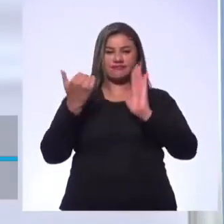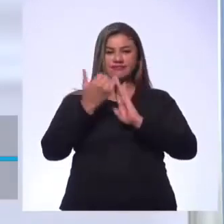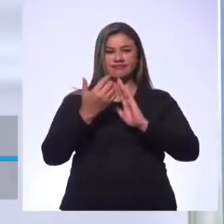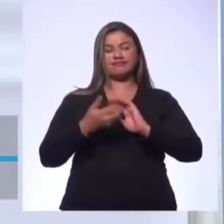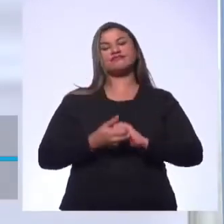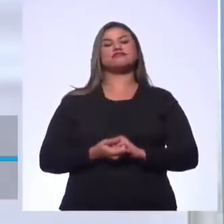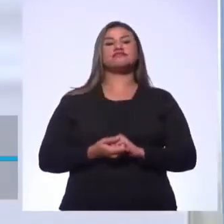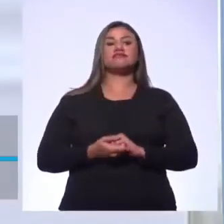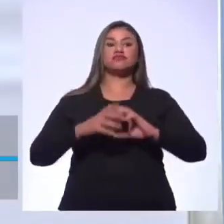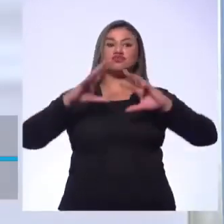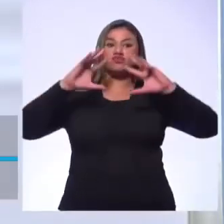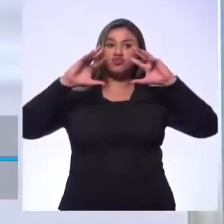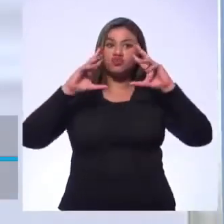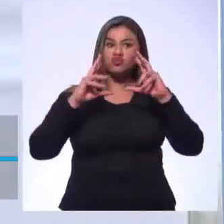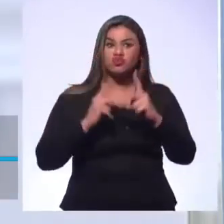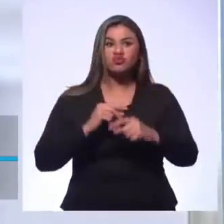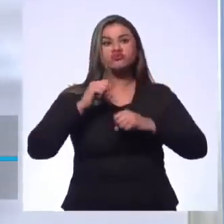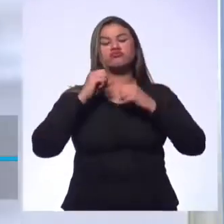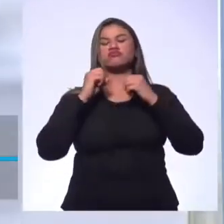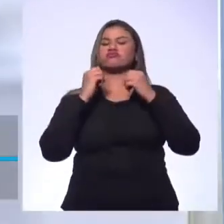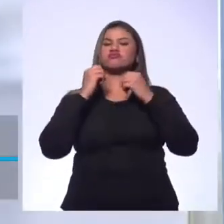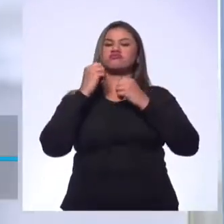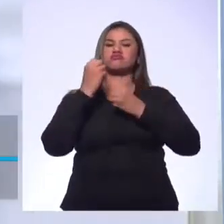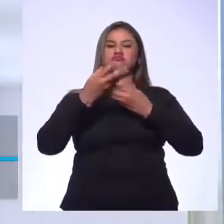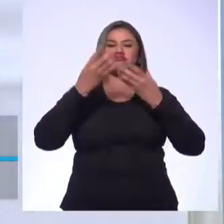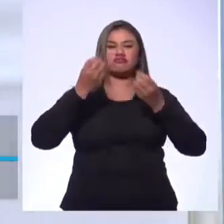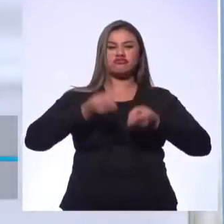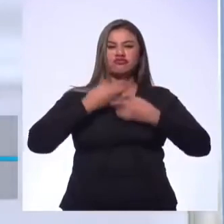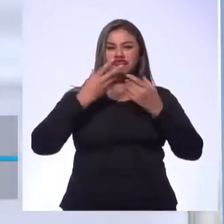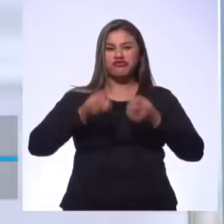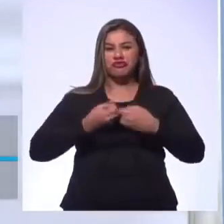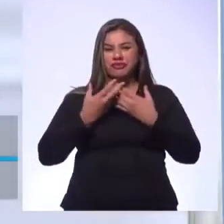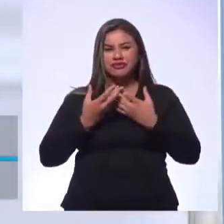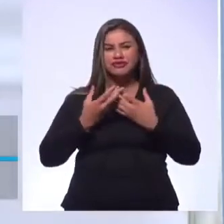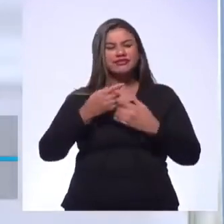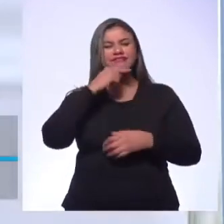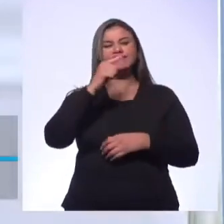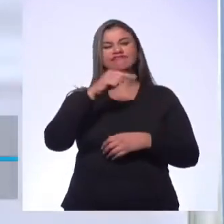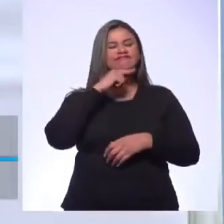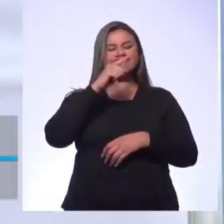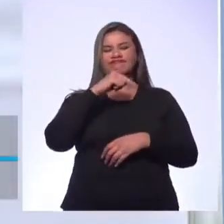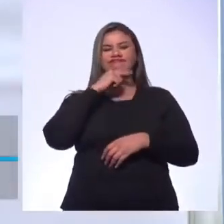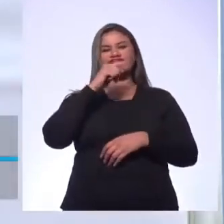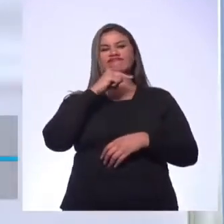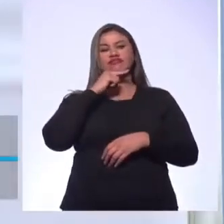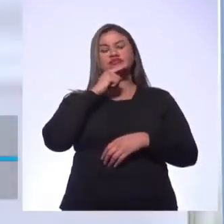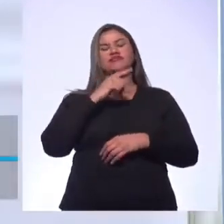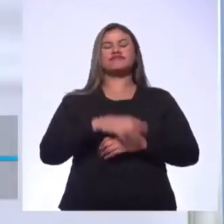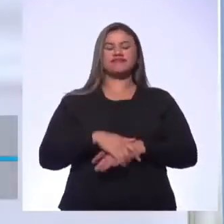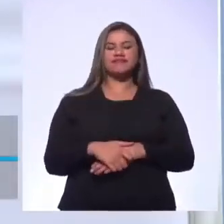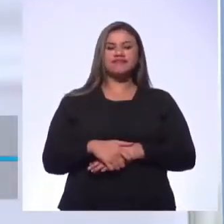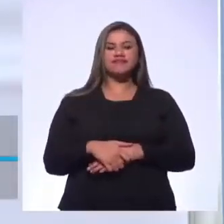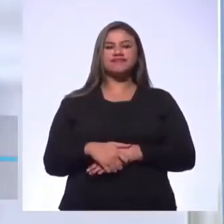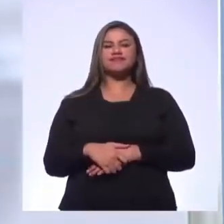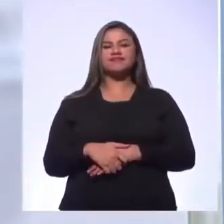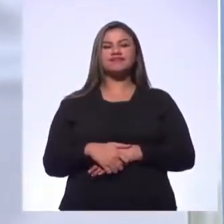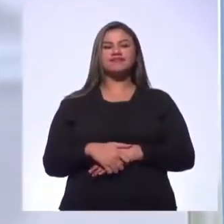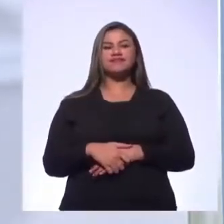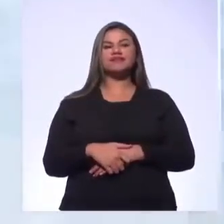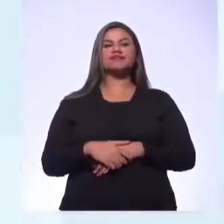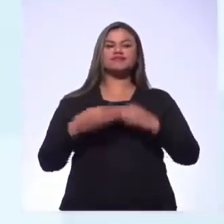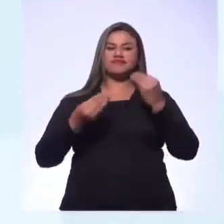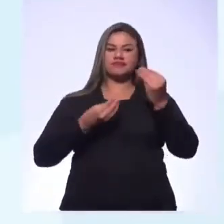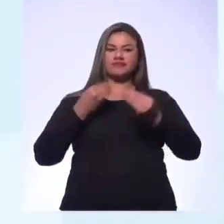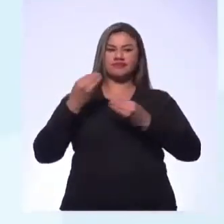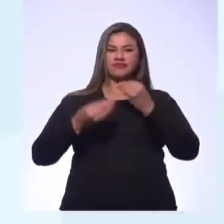é lógico que eu não vou passar todas as informações aqui, até porque não cabe numa aula de 40 minutos. Tá bom? Como que nós vamos fazer isso aí? Ó,